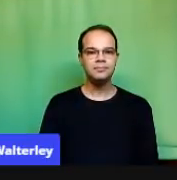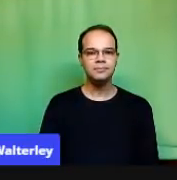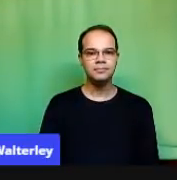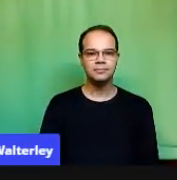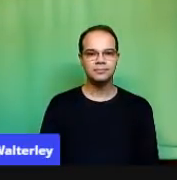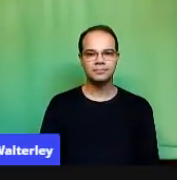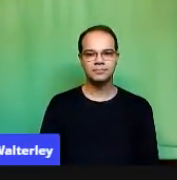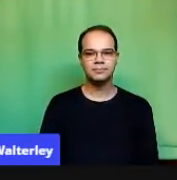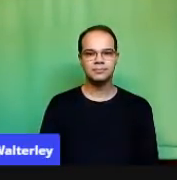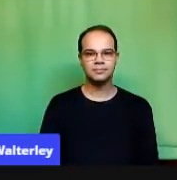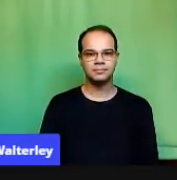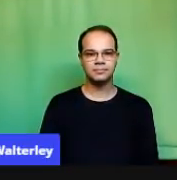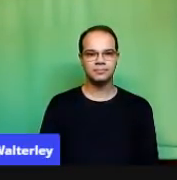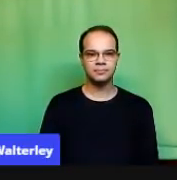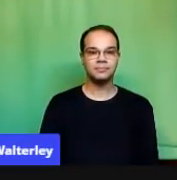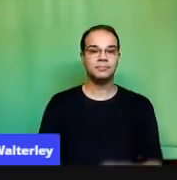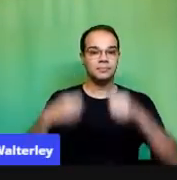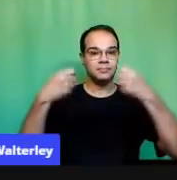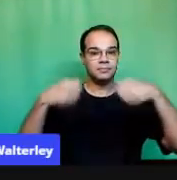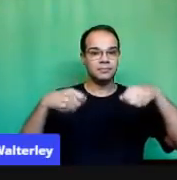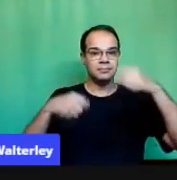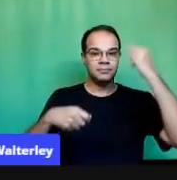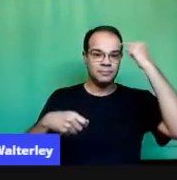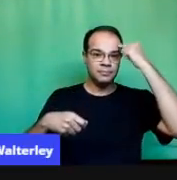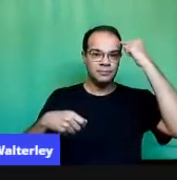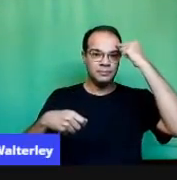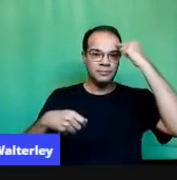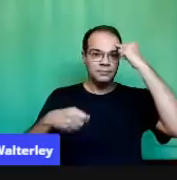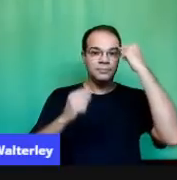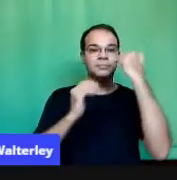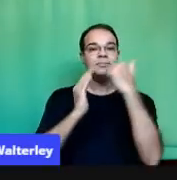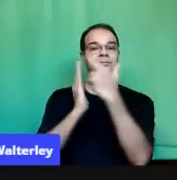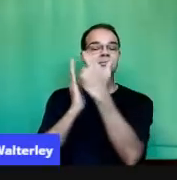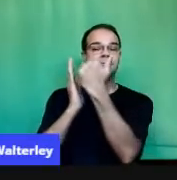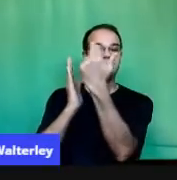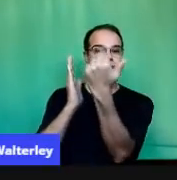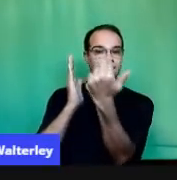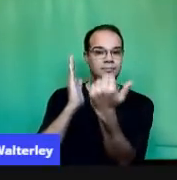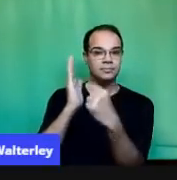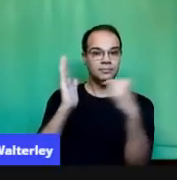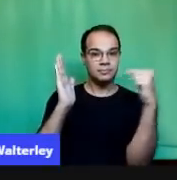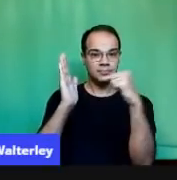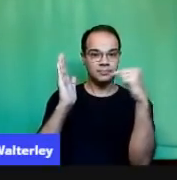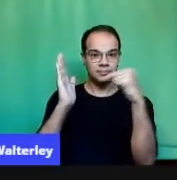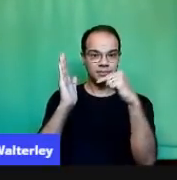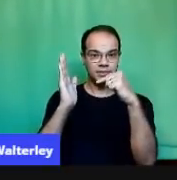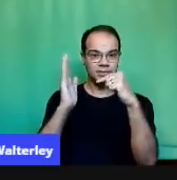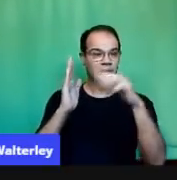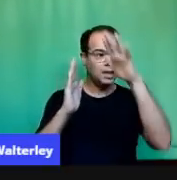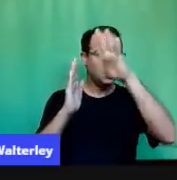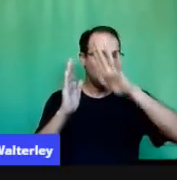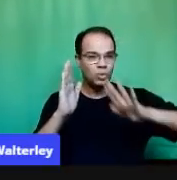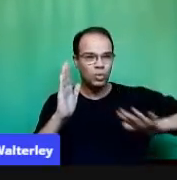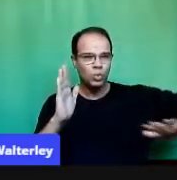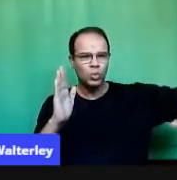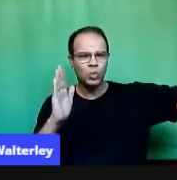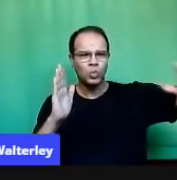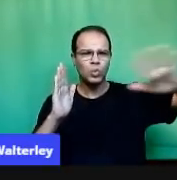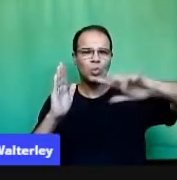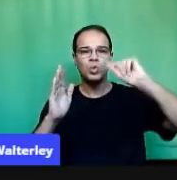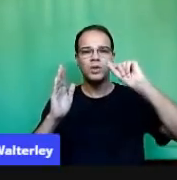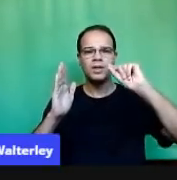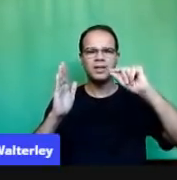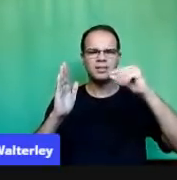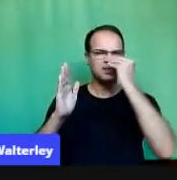que a arte, como nós já falamos, ela é desvalorizada. Ela é vista